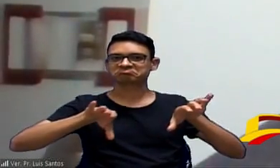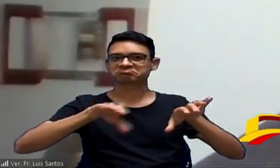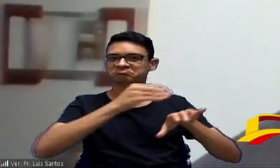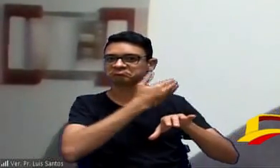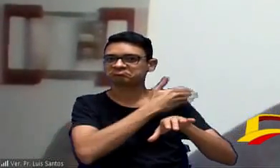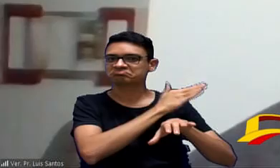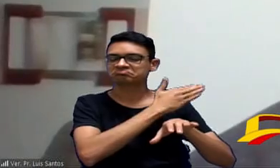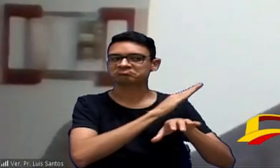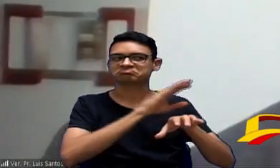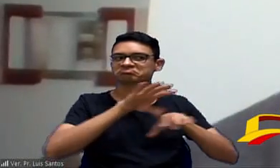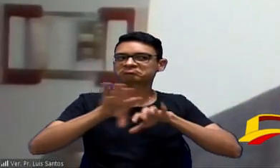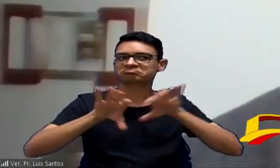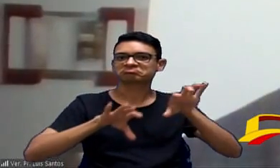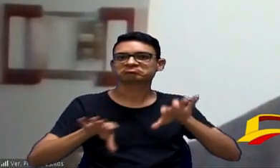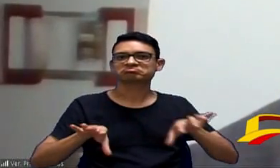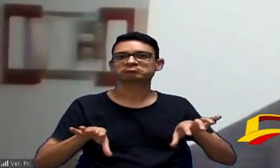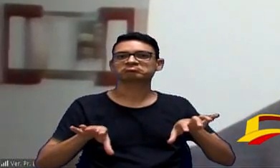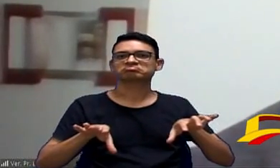posicionamento